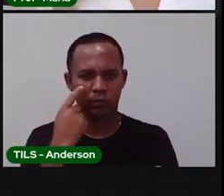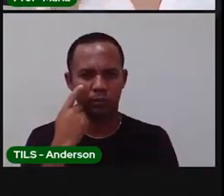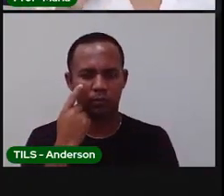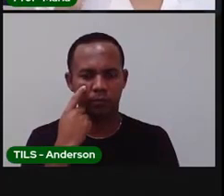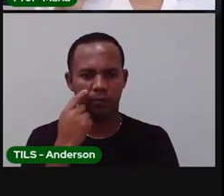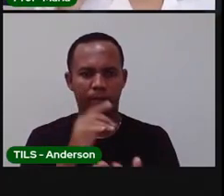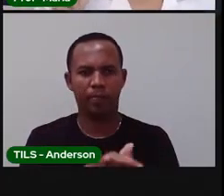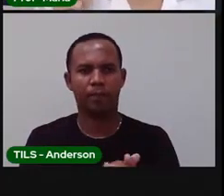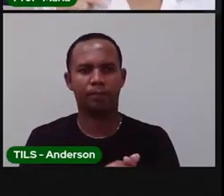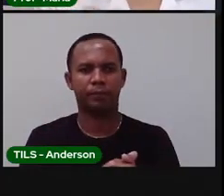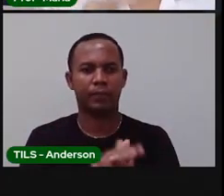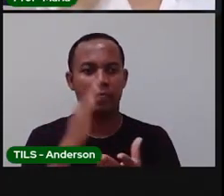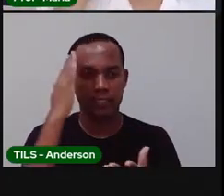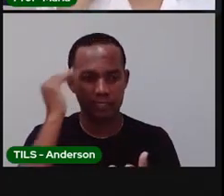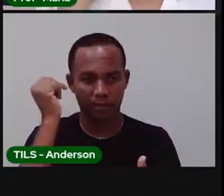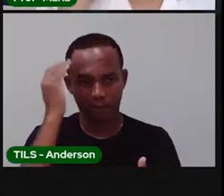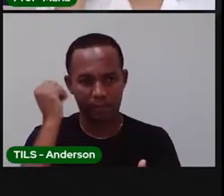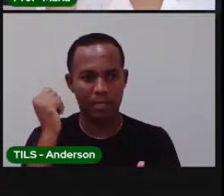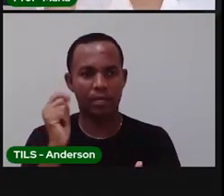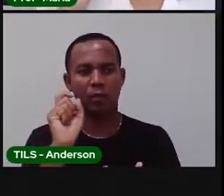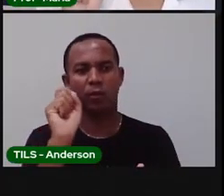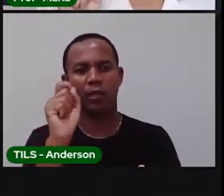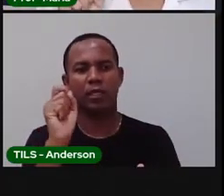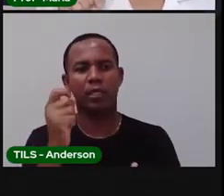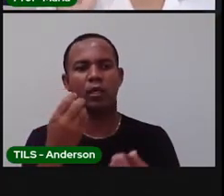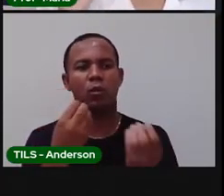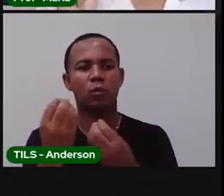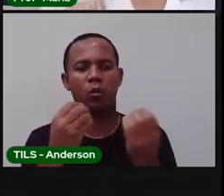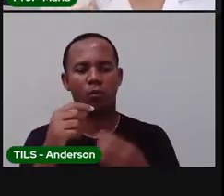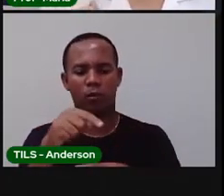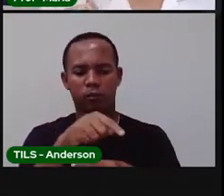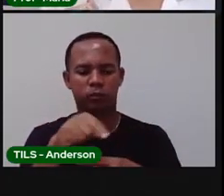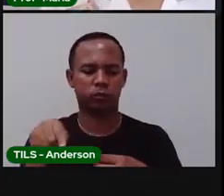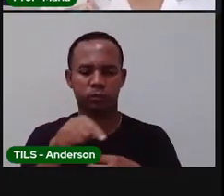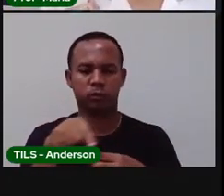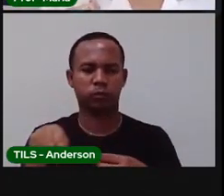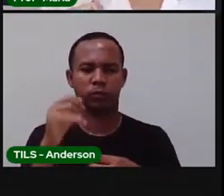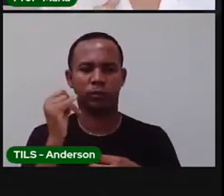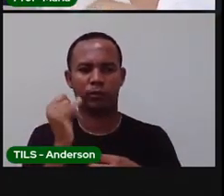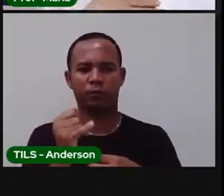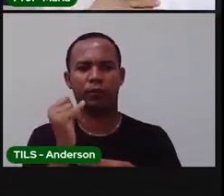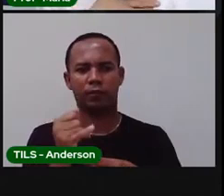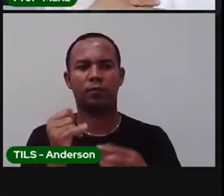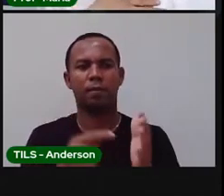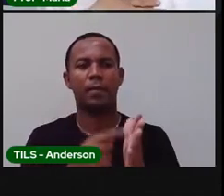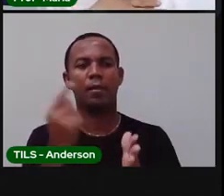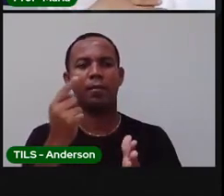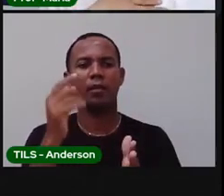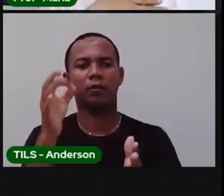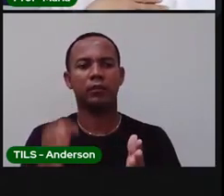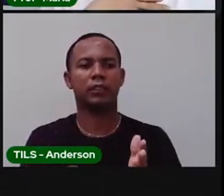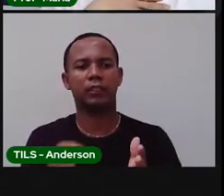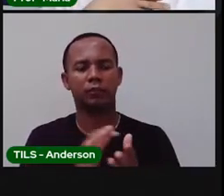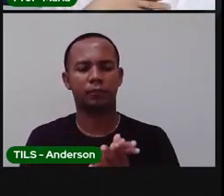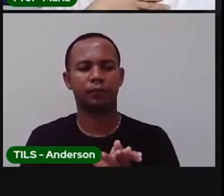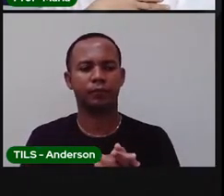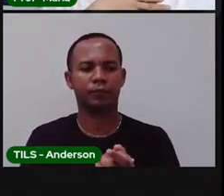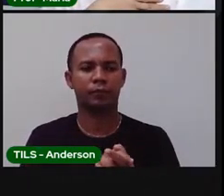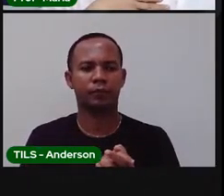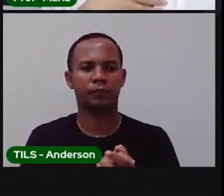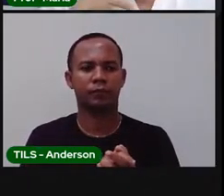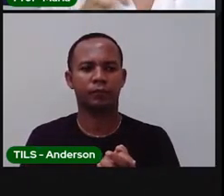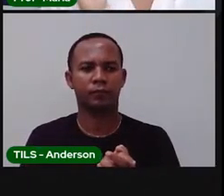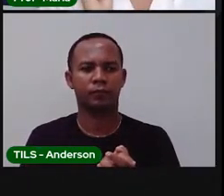não? Quero saber, tô de olho, quero saber quem é que vai acertar primeiro. Quantos quilos tem uma